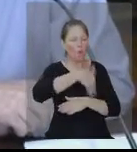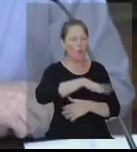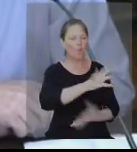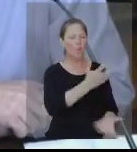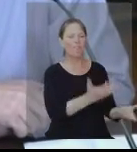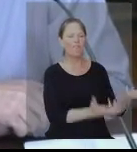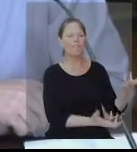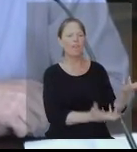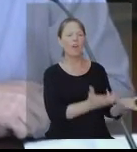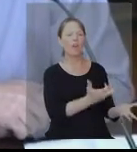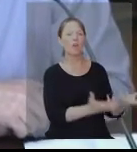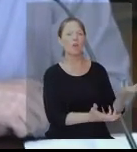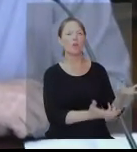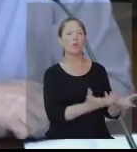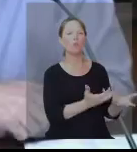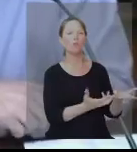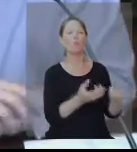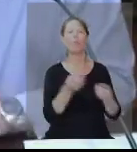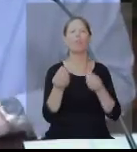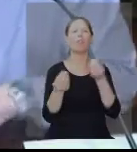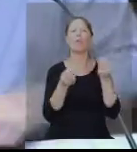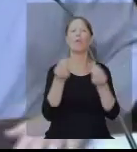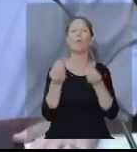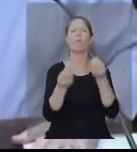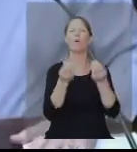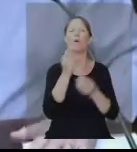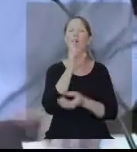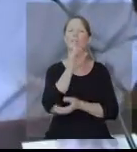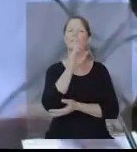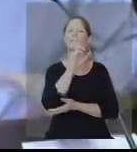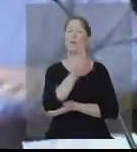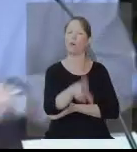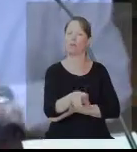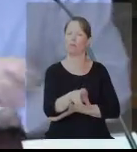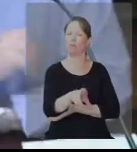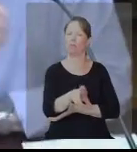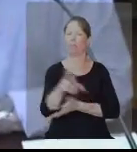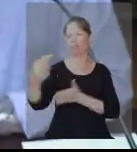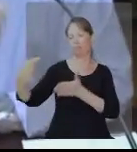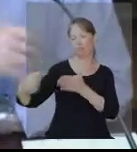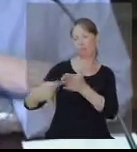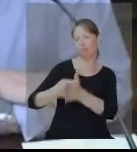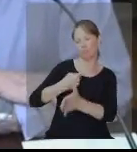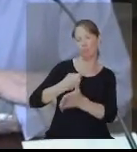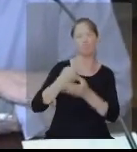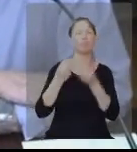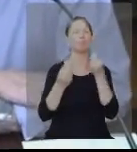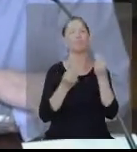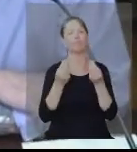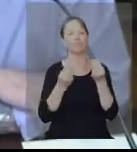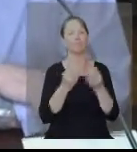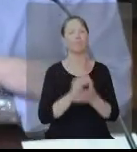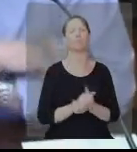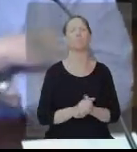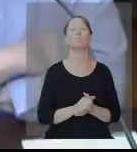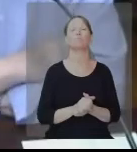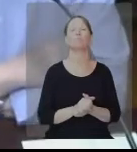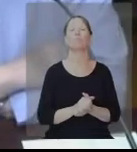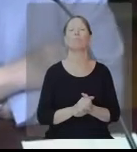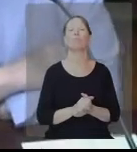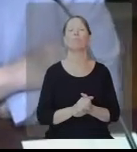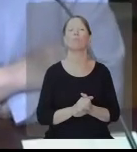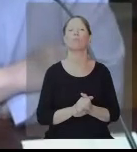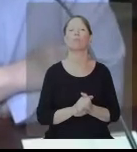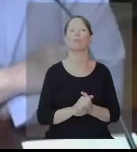inferno entre a sua morte e a ressurreição. Como é que o senhor responde a esse nosso amado ouvinte que falou conosco?